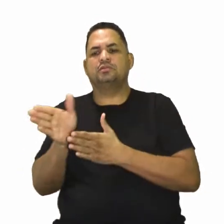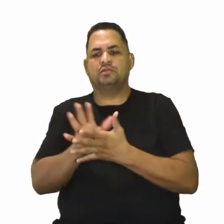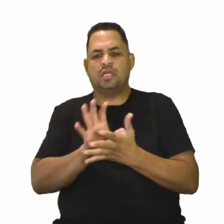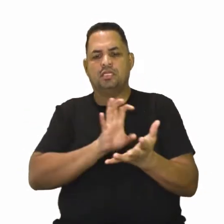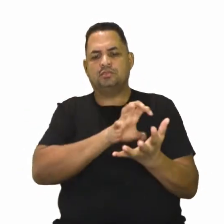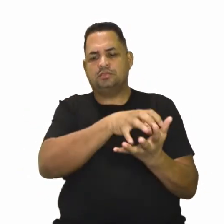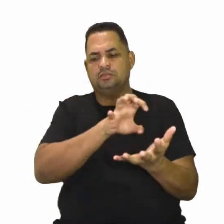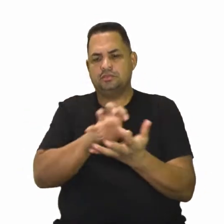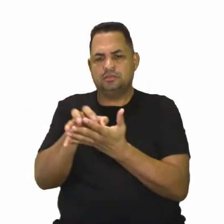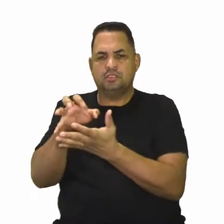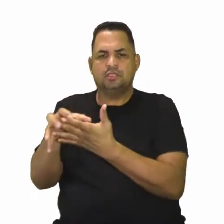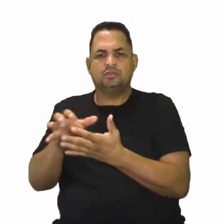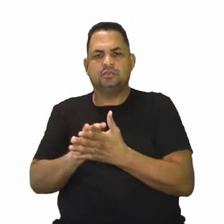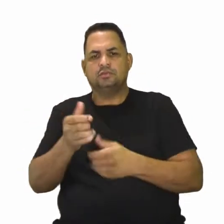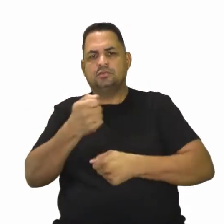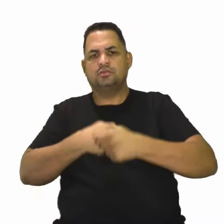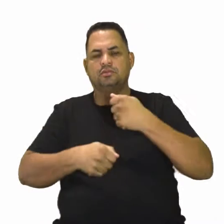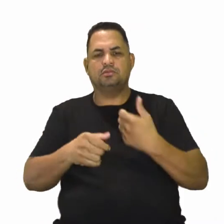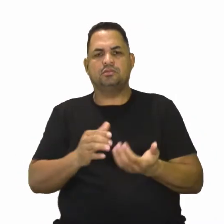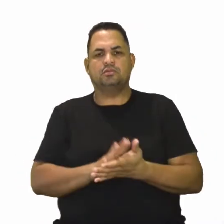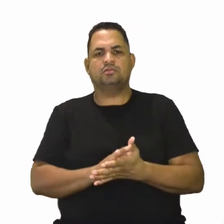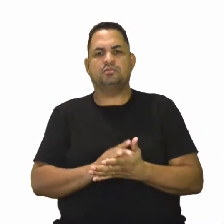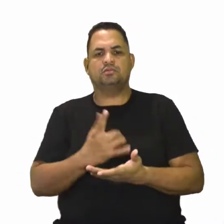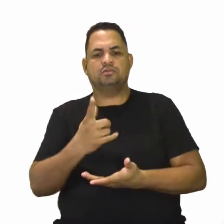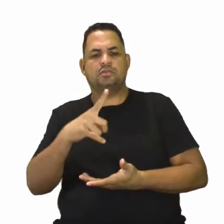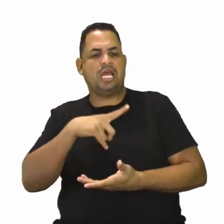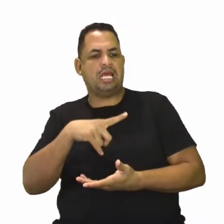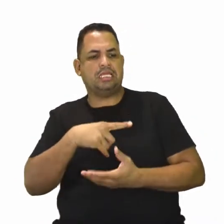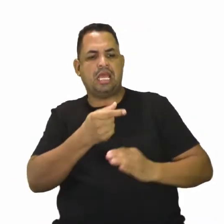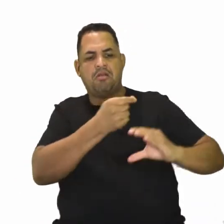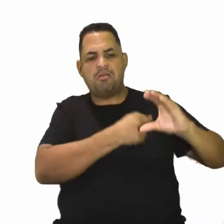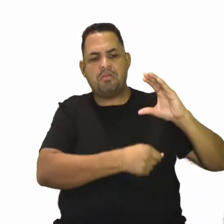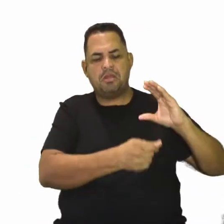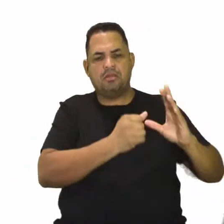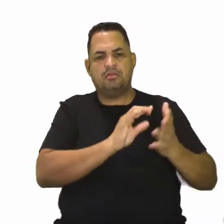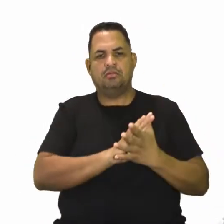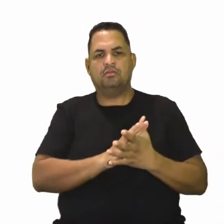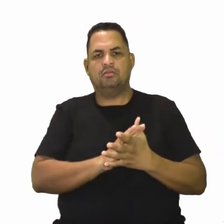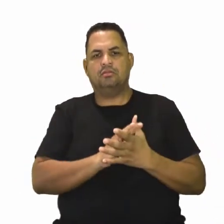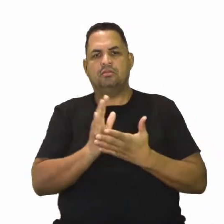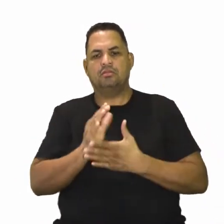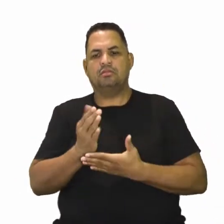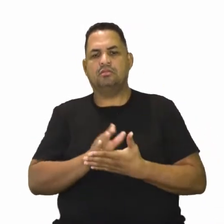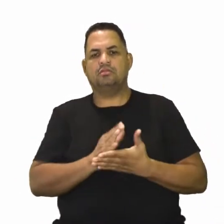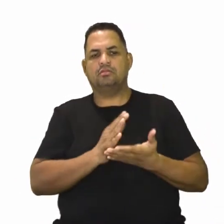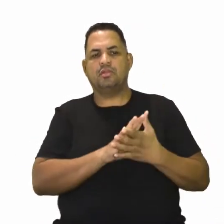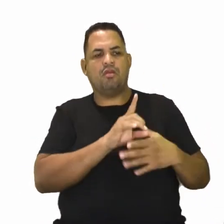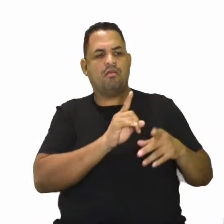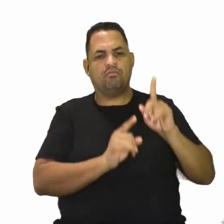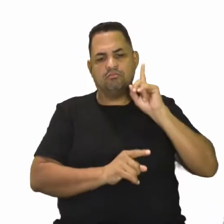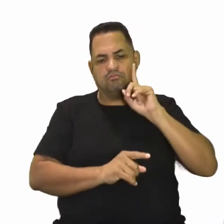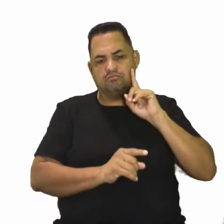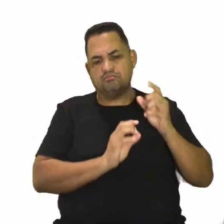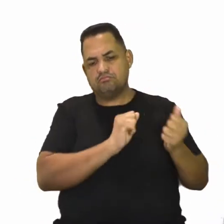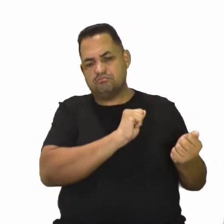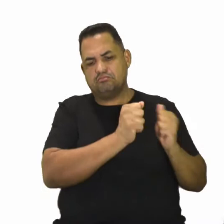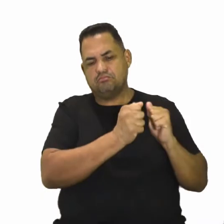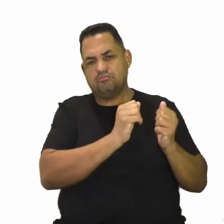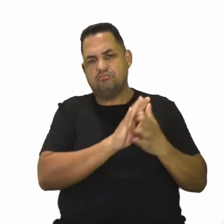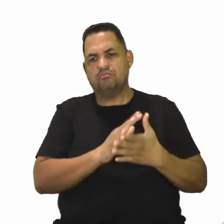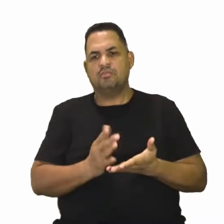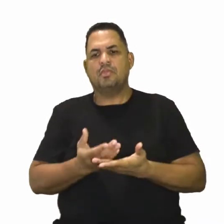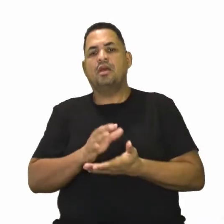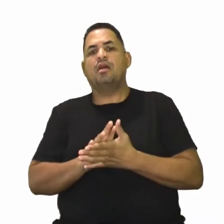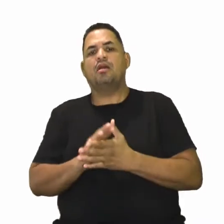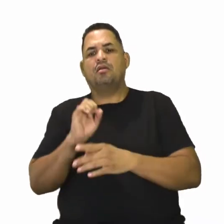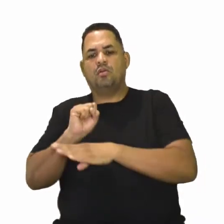polos. Não existe mais aquele negócio só, olha, existe o capitalismo de um lado, os Estados Unidos controlando, o socialismo com a